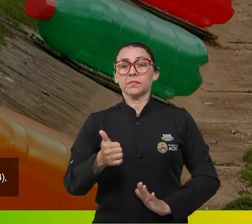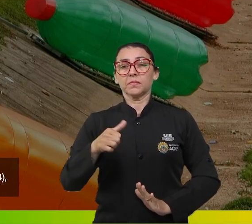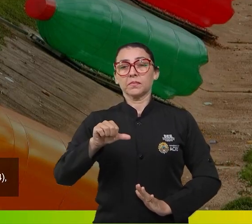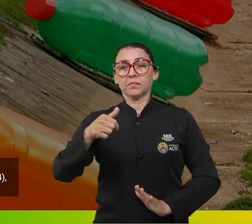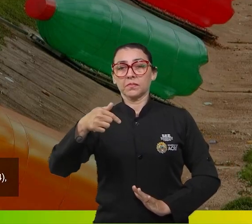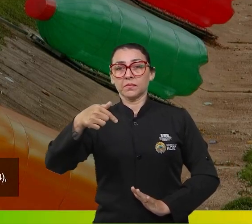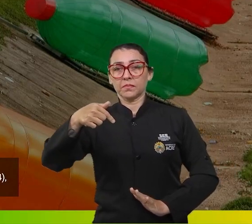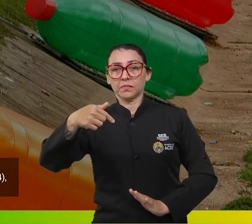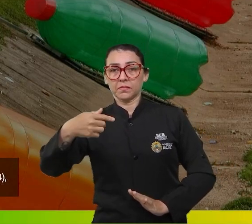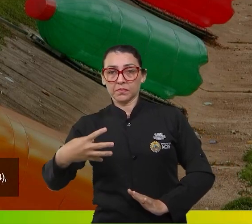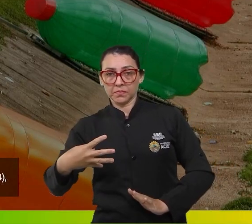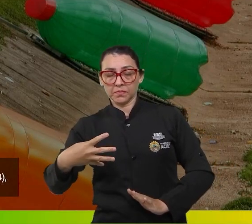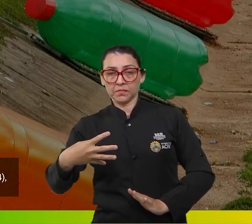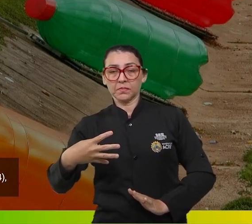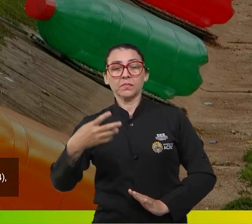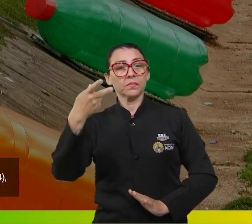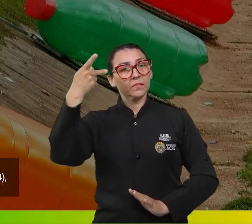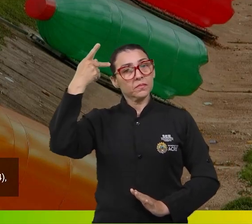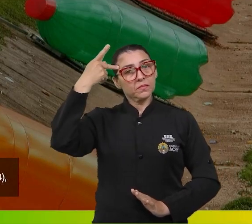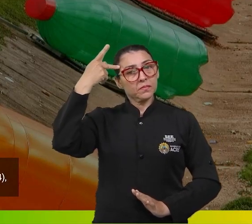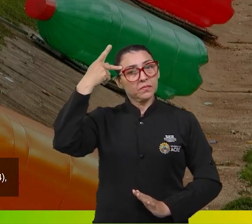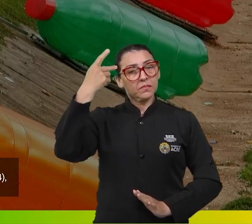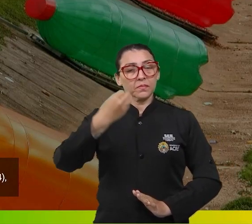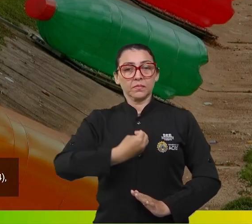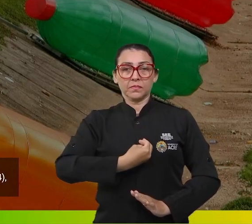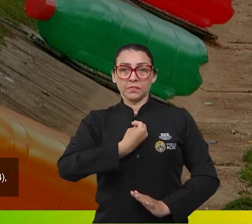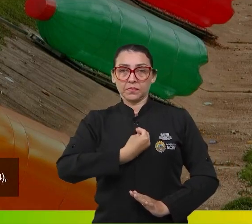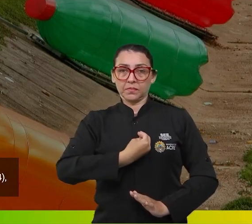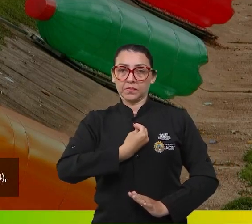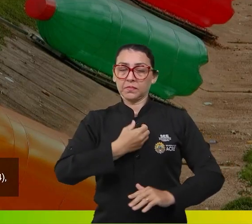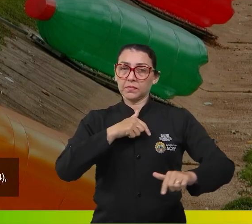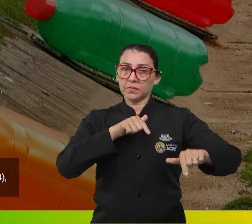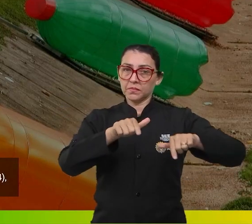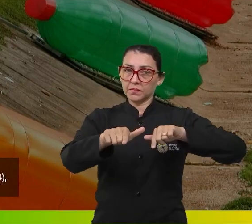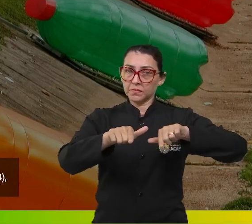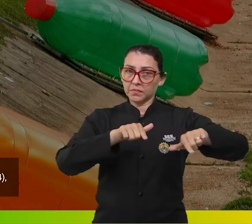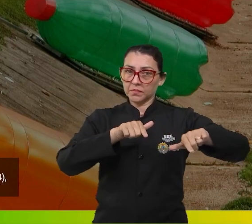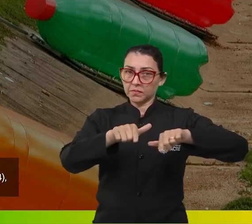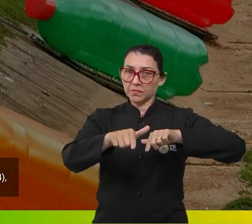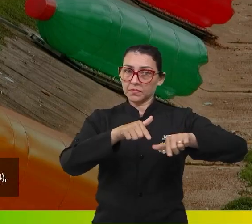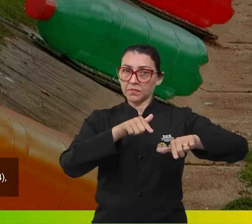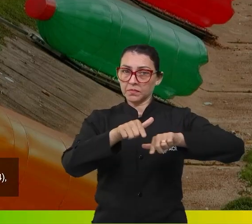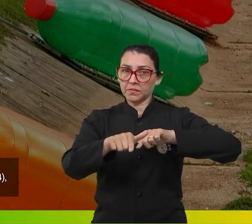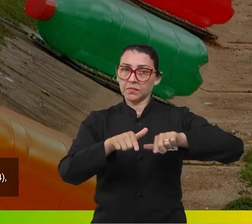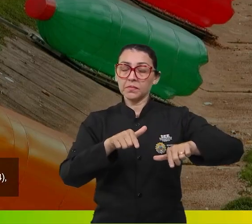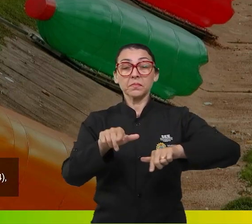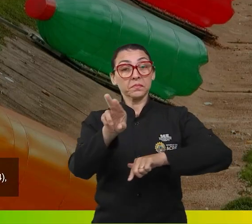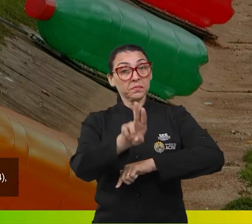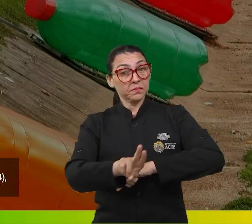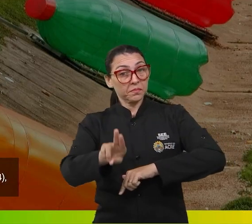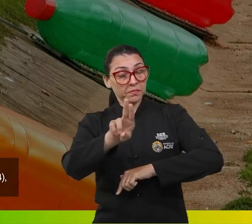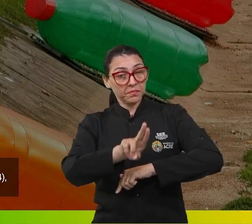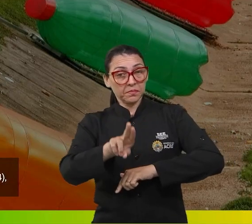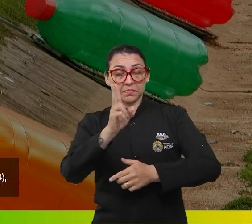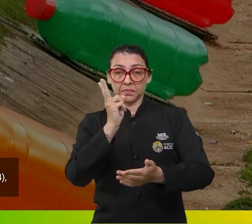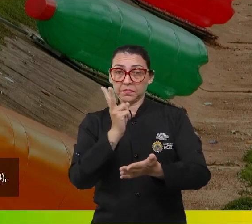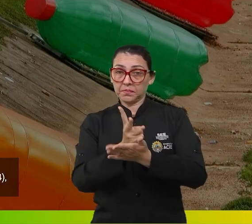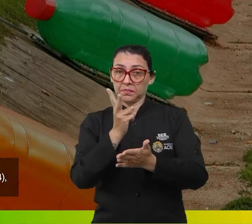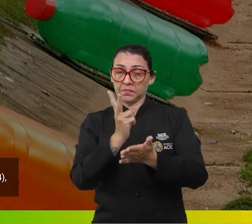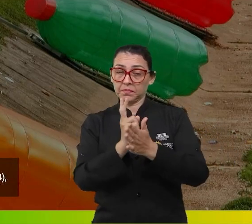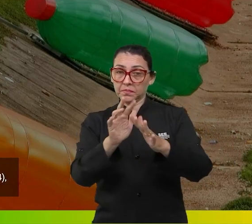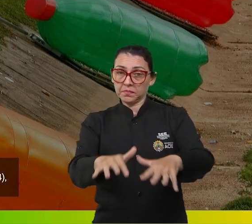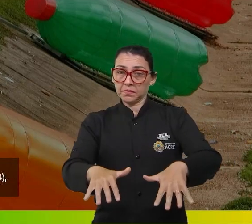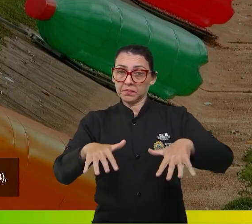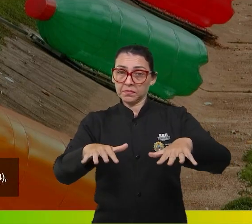74 e em São Paulo, onde vive e trabalha. Suas obras se utilizam do mesmo público